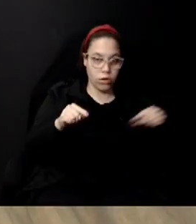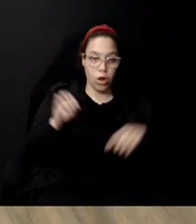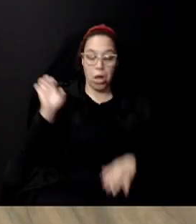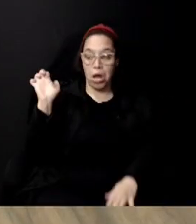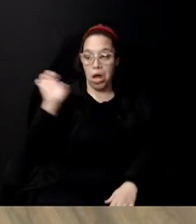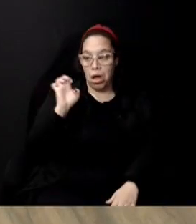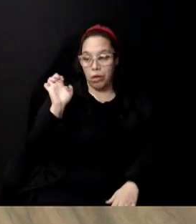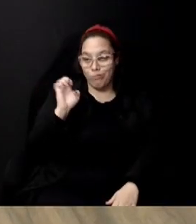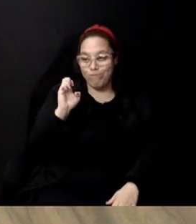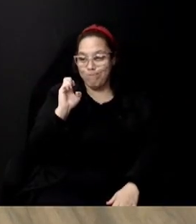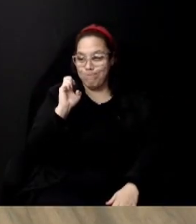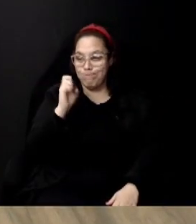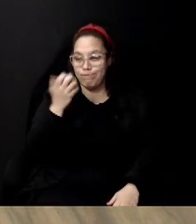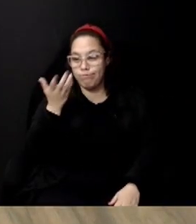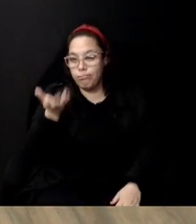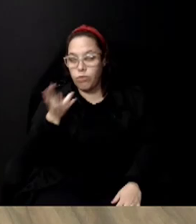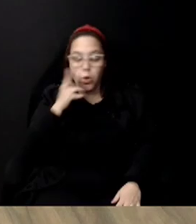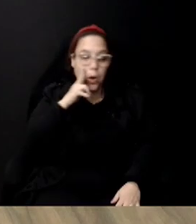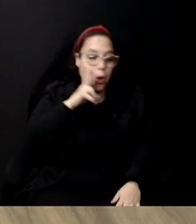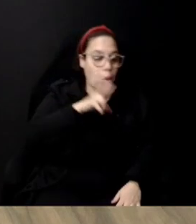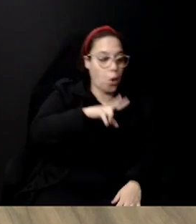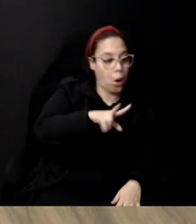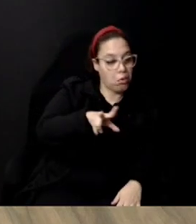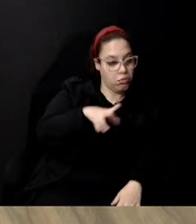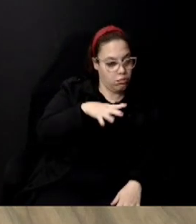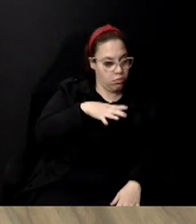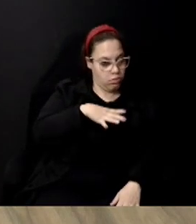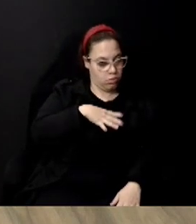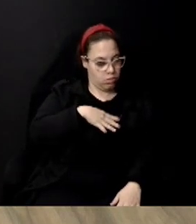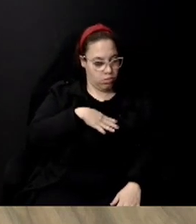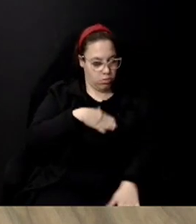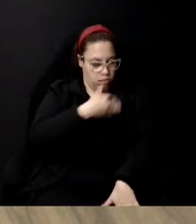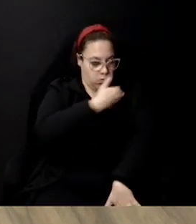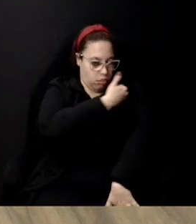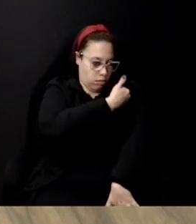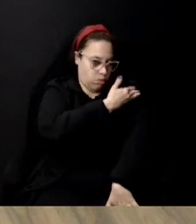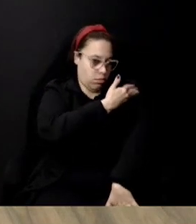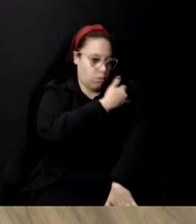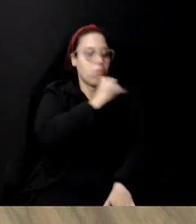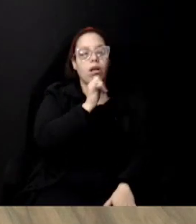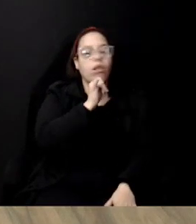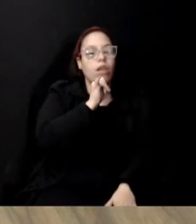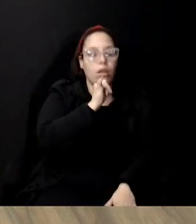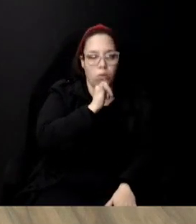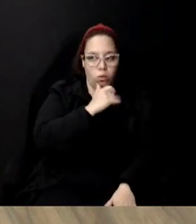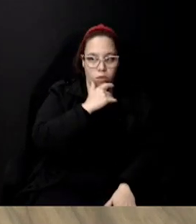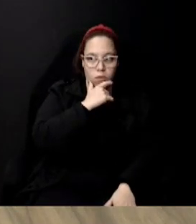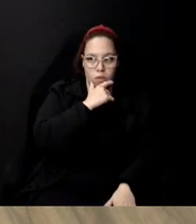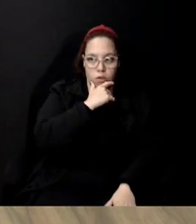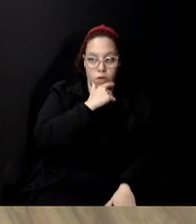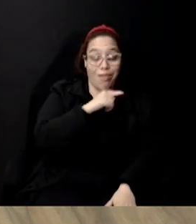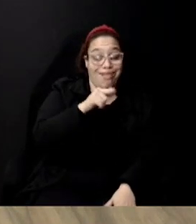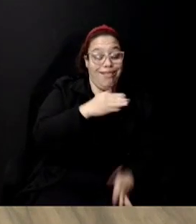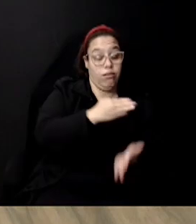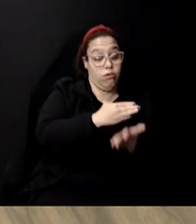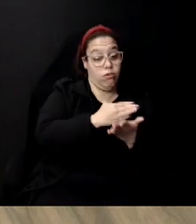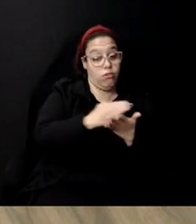certa forma, olham com um olhar mais preconceituoso, e ali já começa uma guerra,